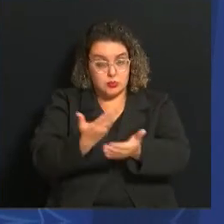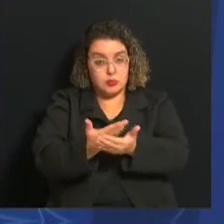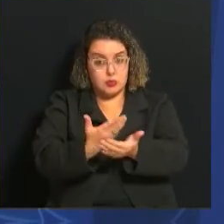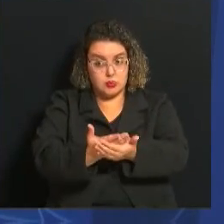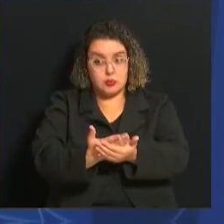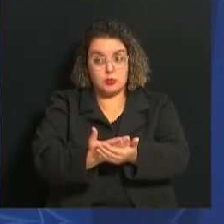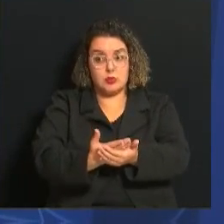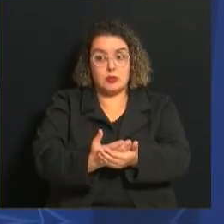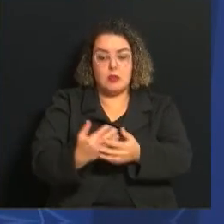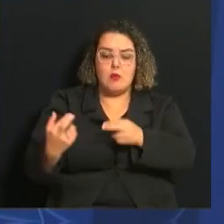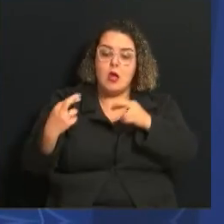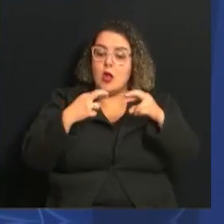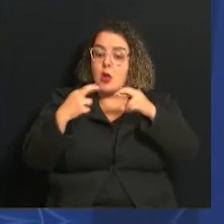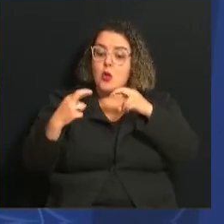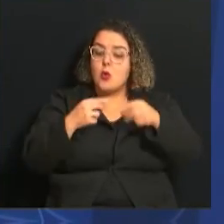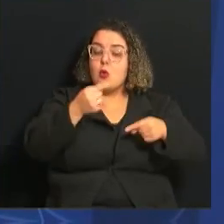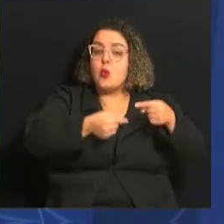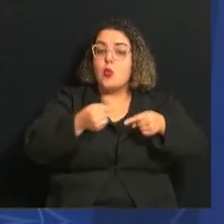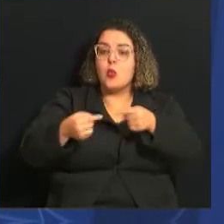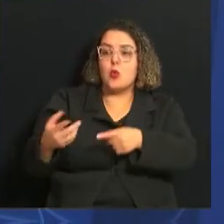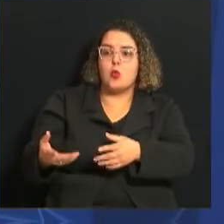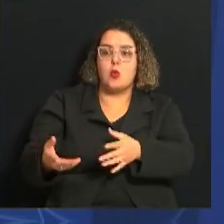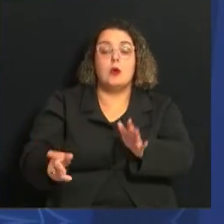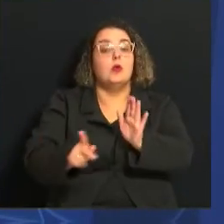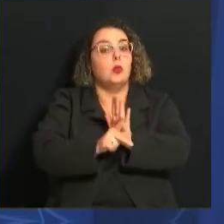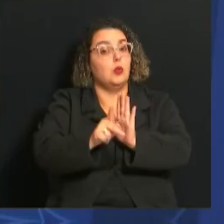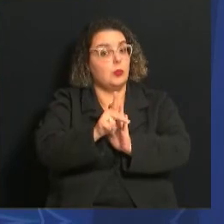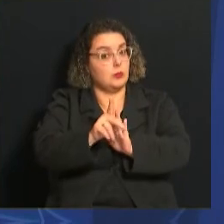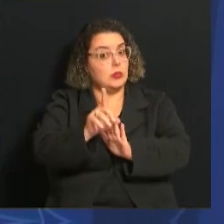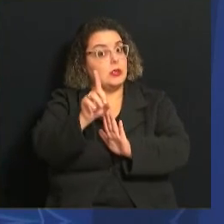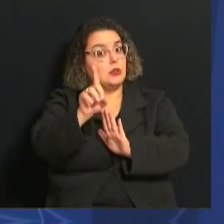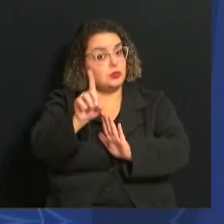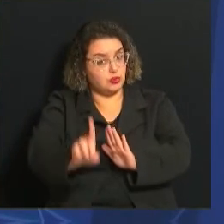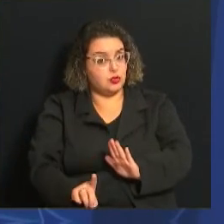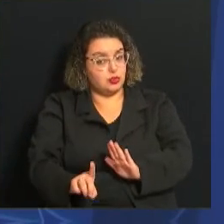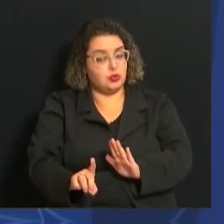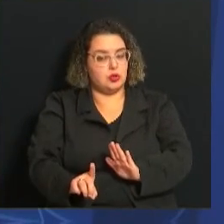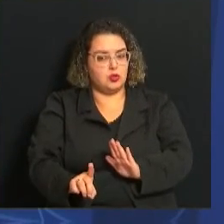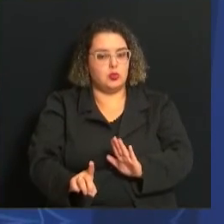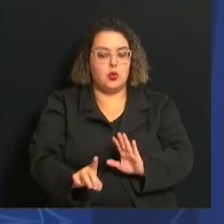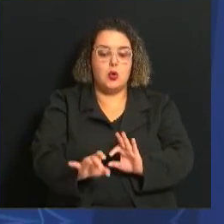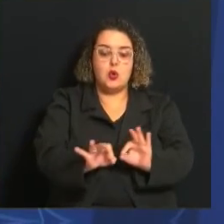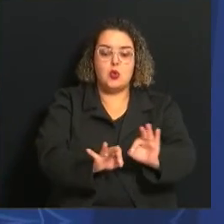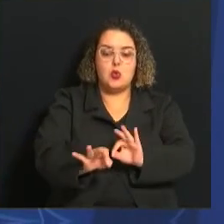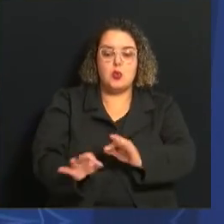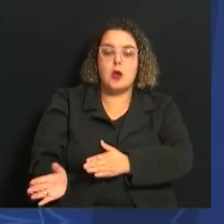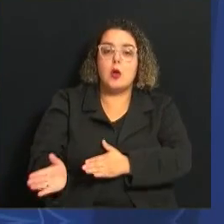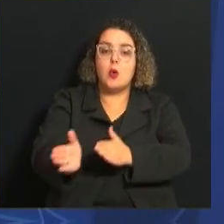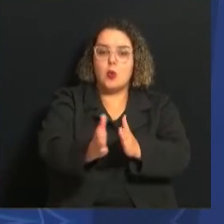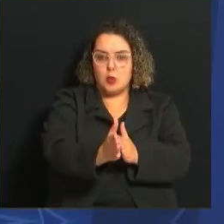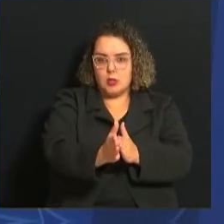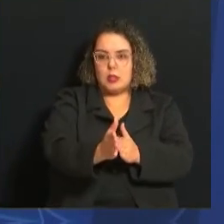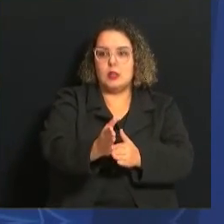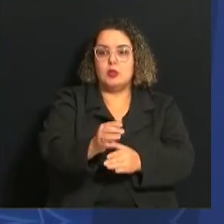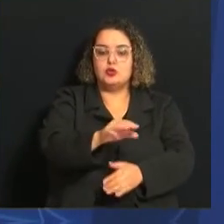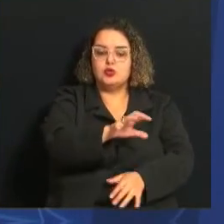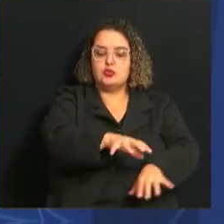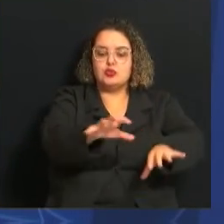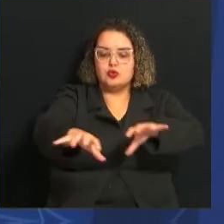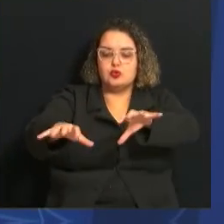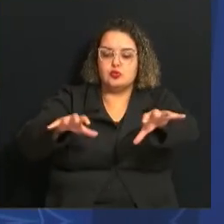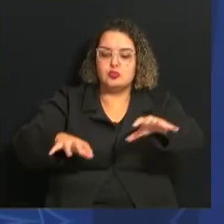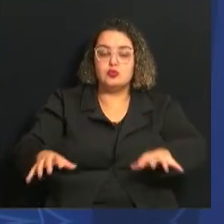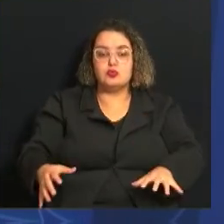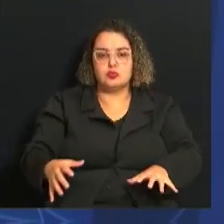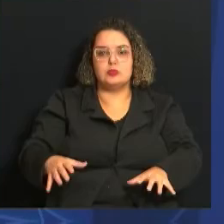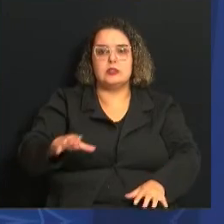vai analisar e discutir o plano diretor e as diretrizes para o zoneamento na cidade de Campinas. E os